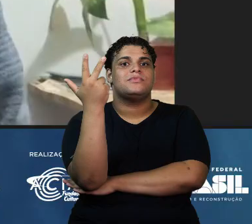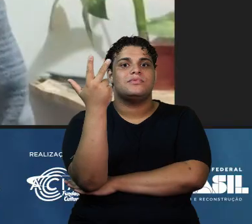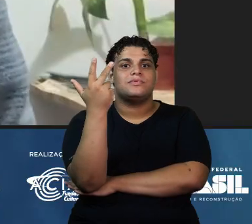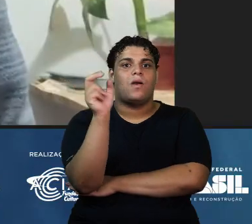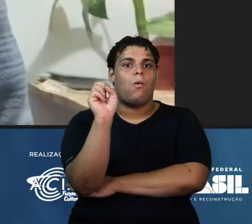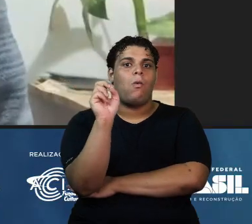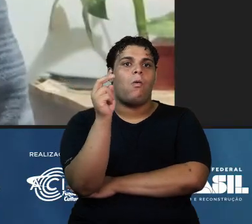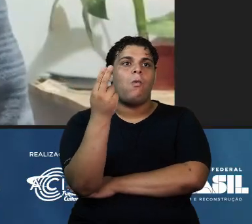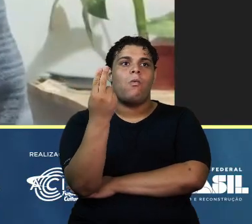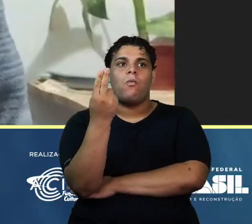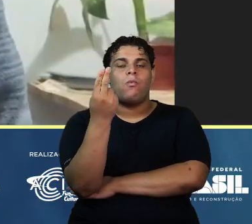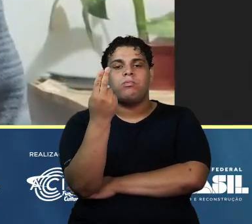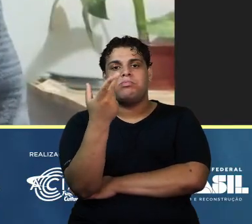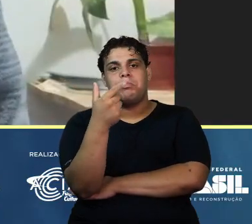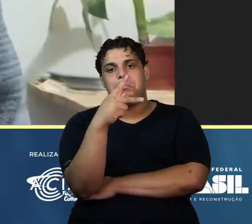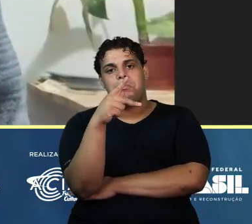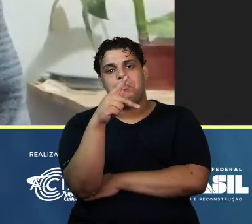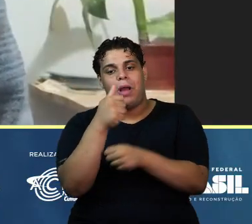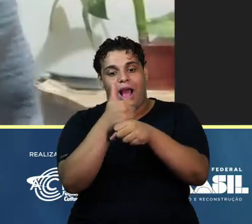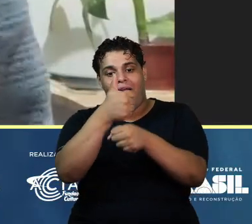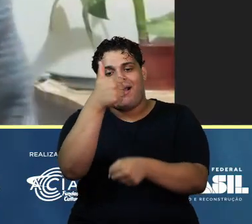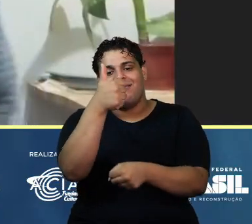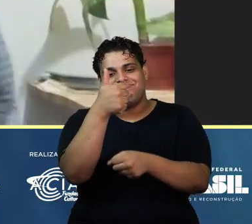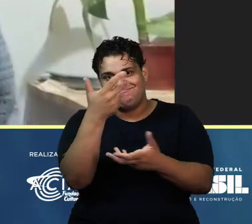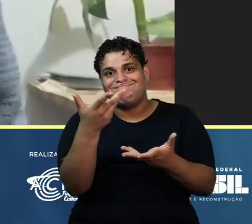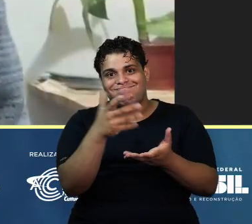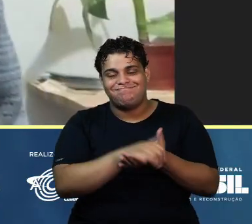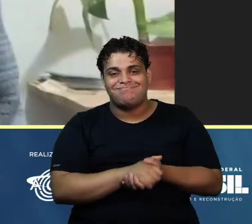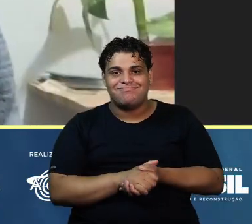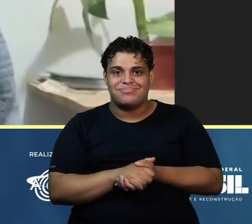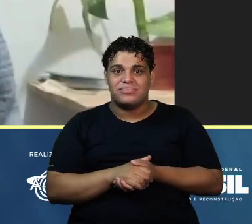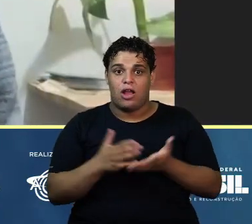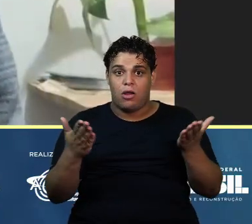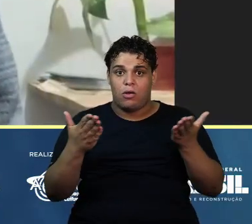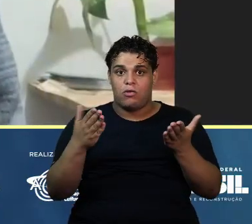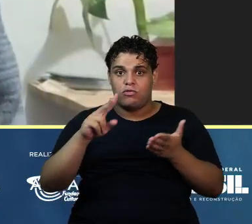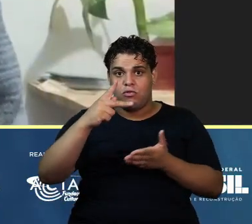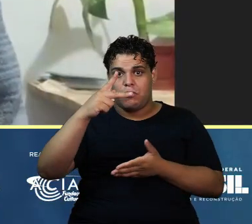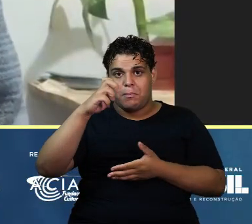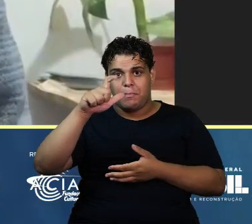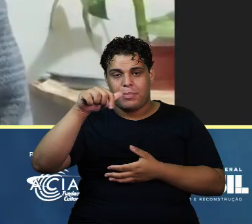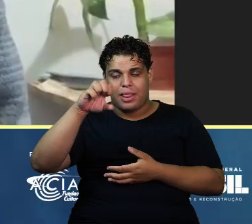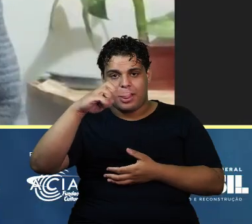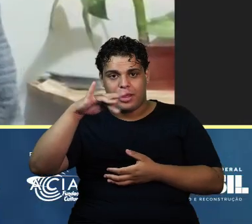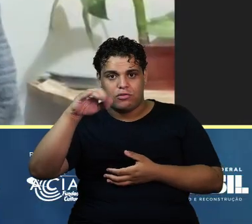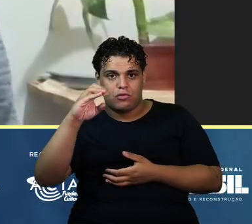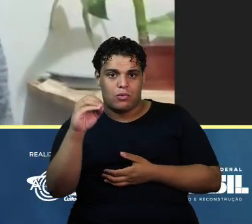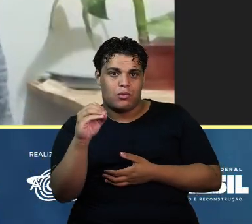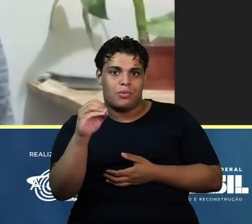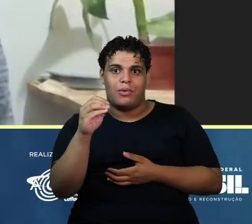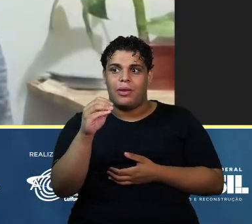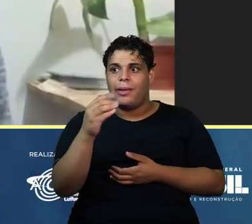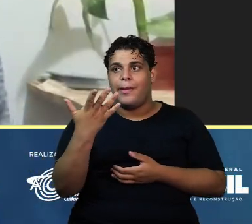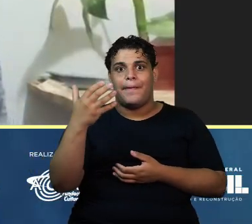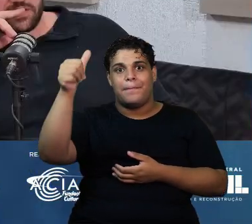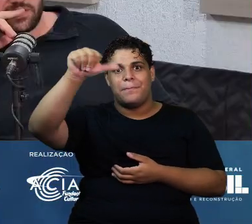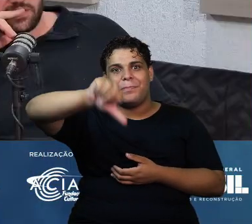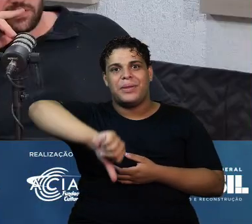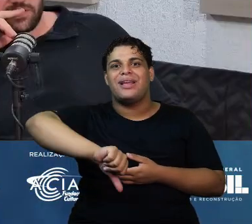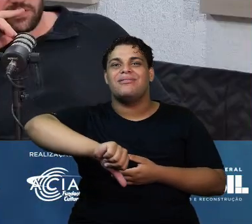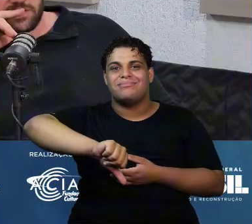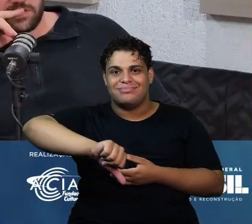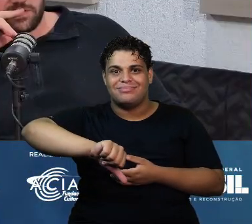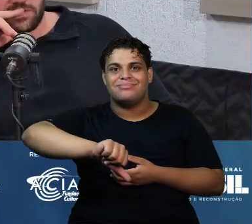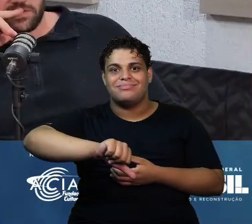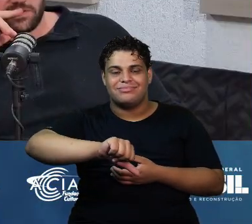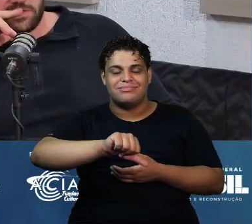alumínio, um plástico. Hoje o plástico é o principal vilão, né? De todos os resíduos. E a gente tem estudos